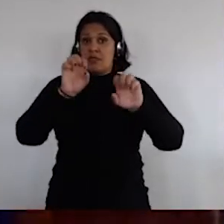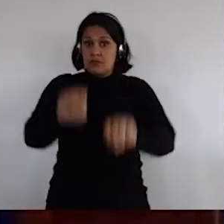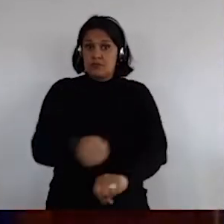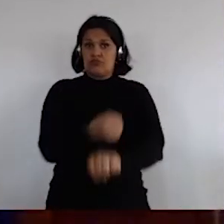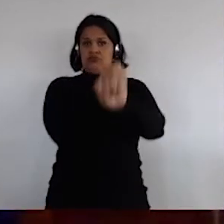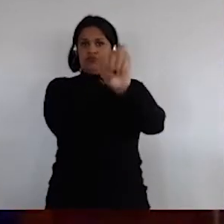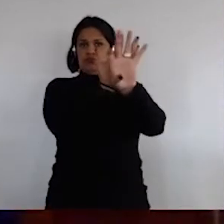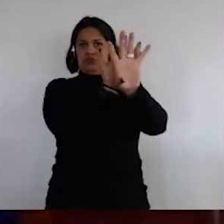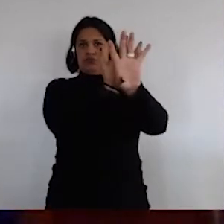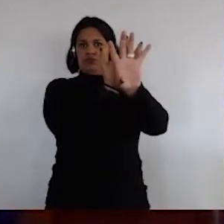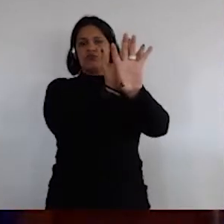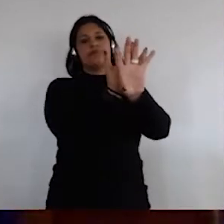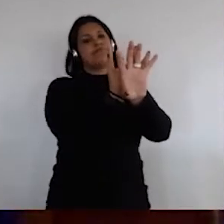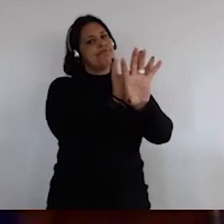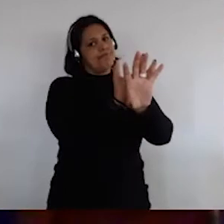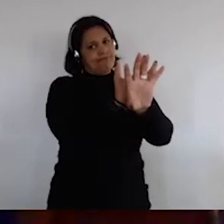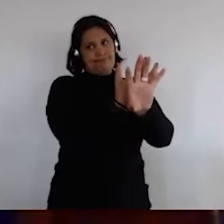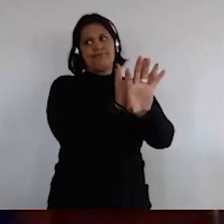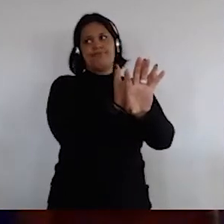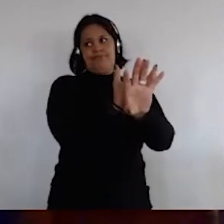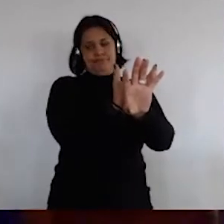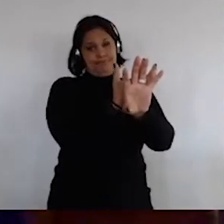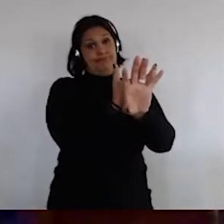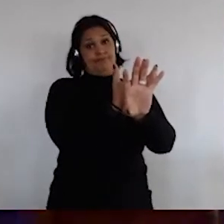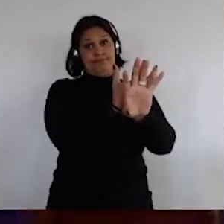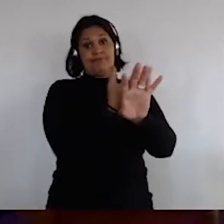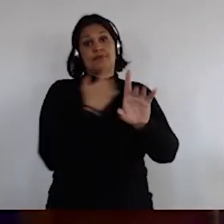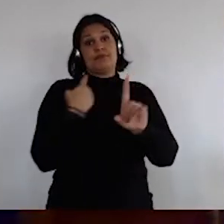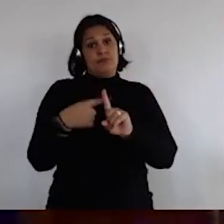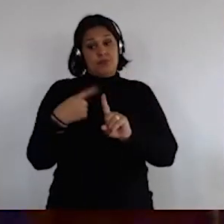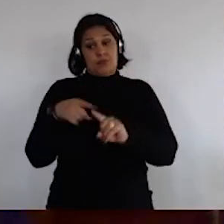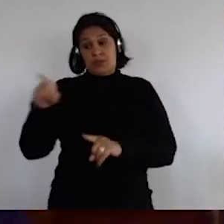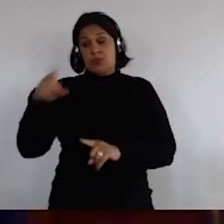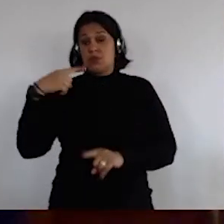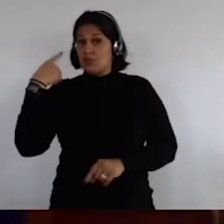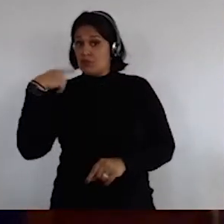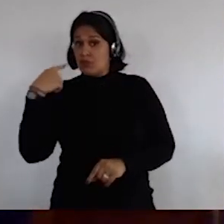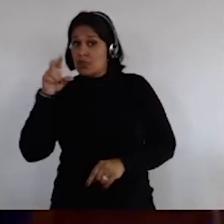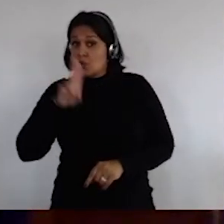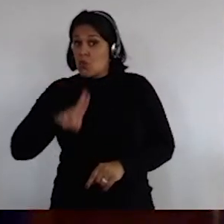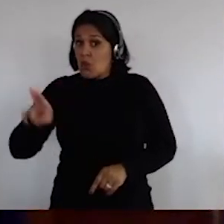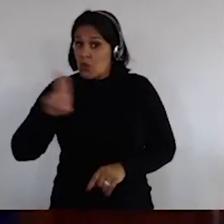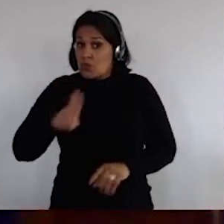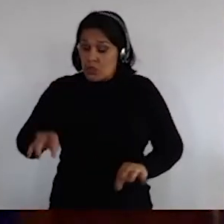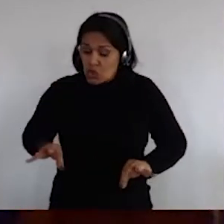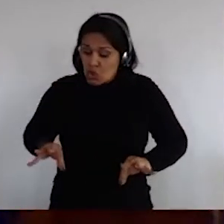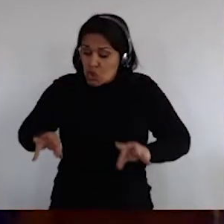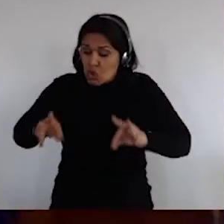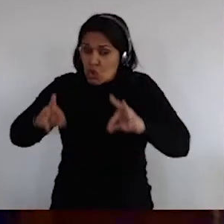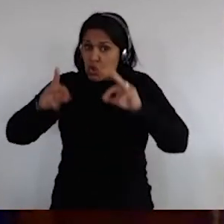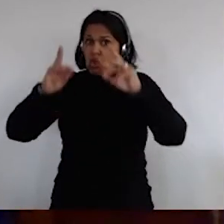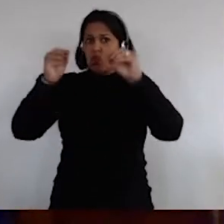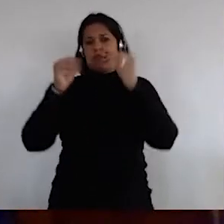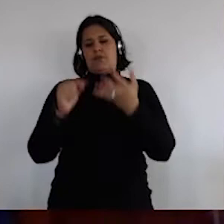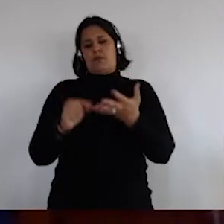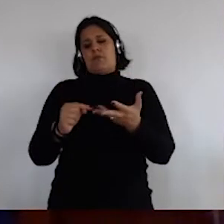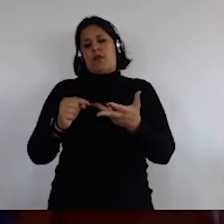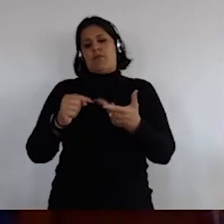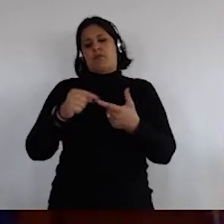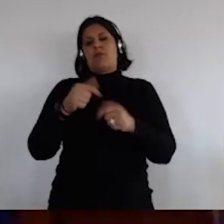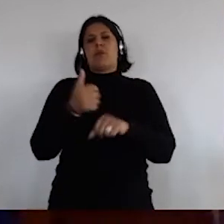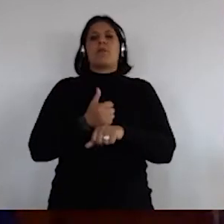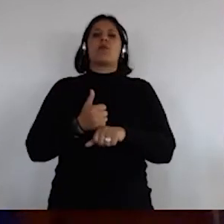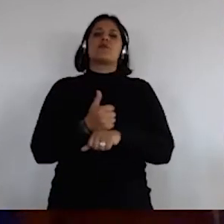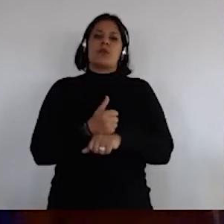sim, um julgamento aonde o advogado utiliza na plenitude as suas prerrogativas